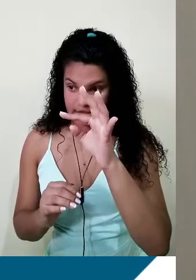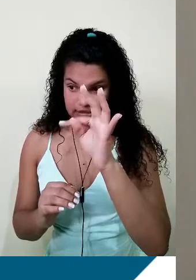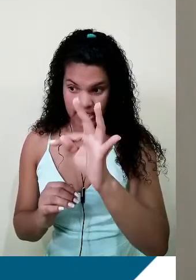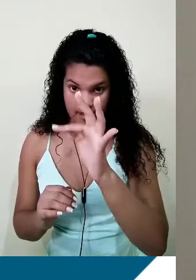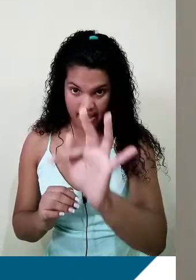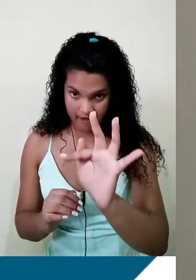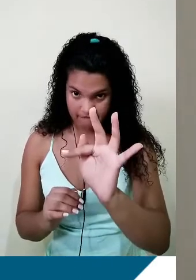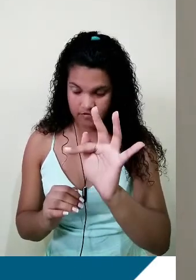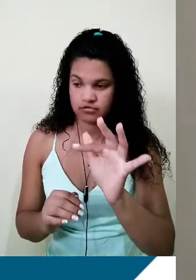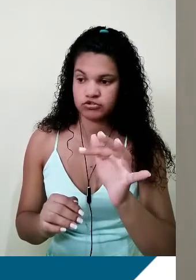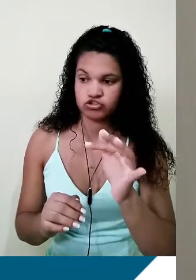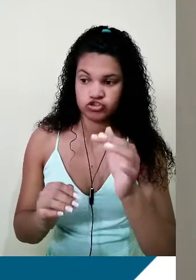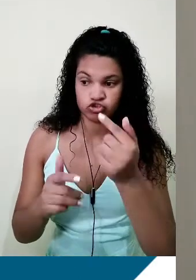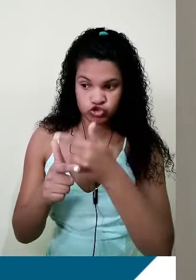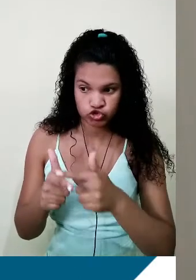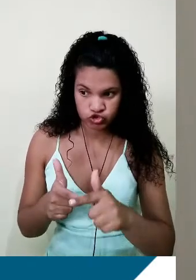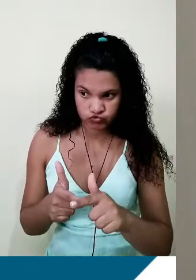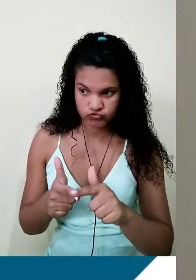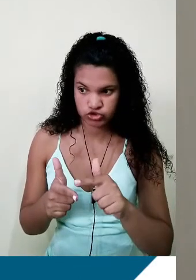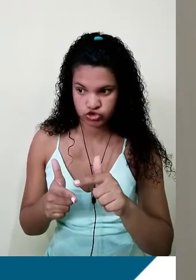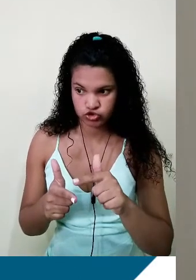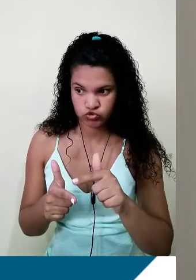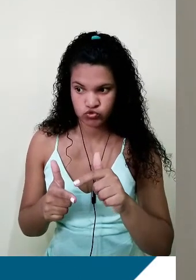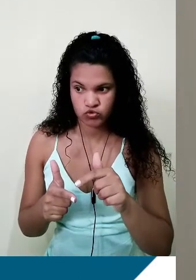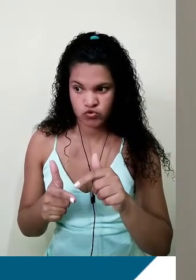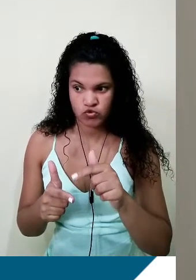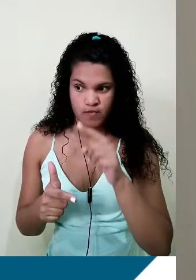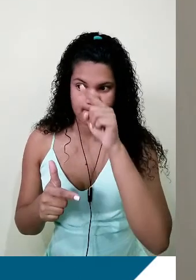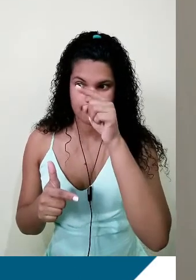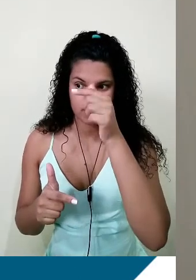dividido pelo de cima menos o de baixo.